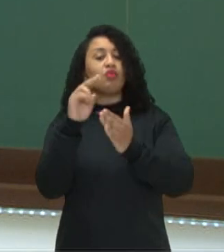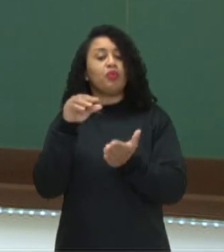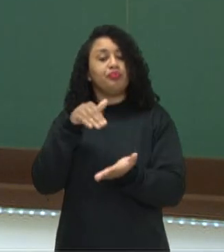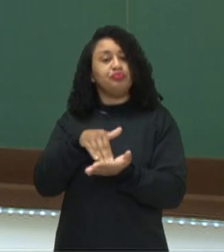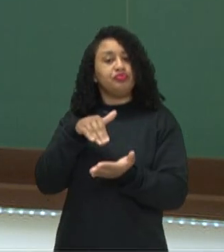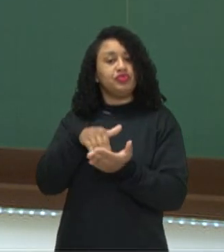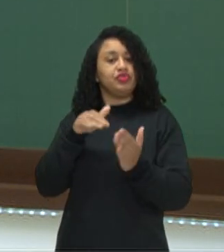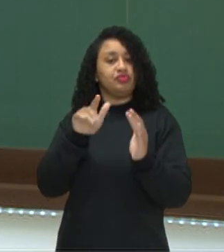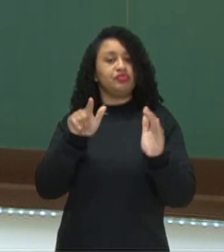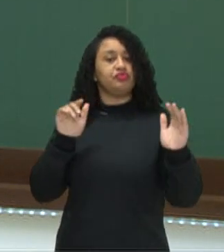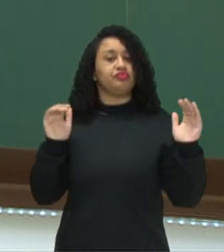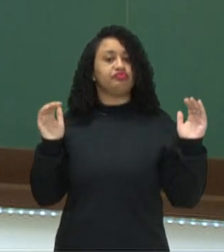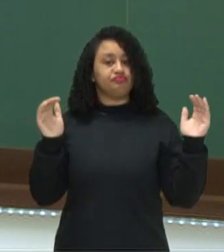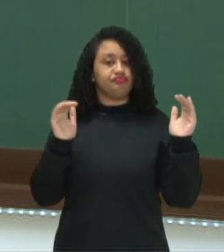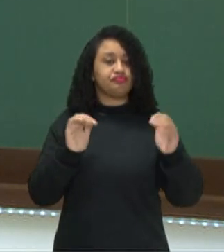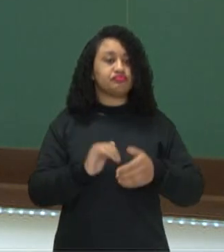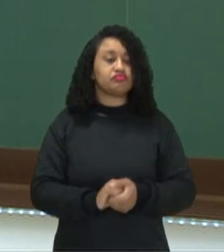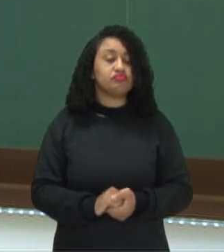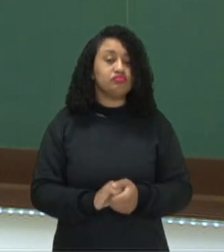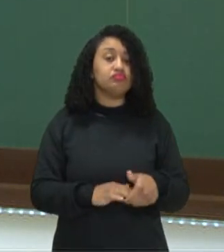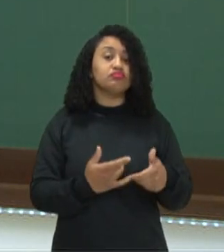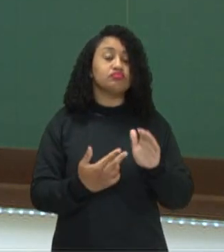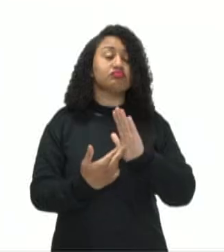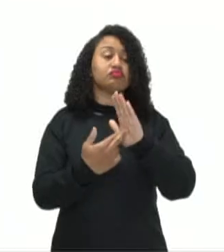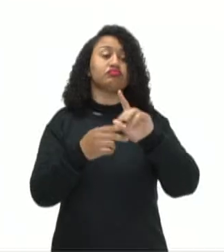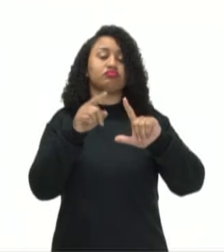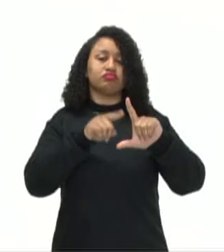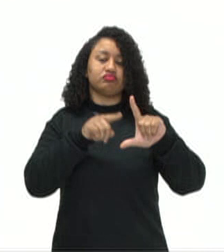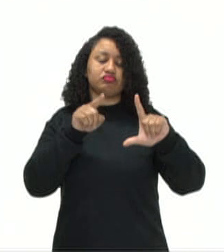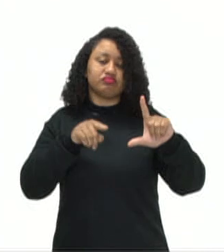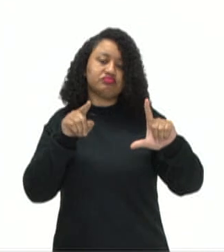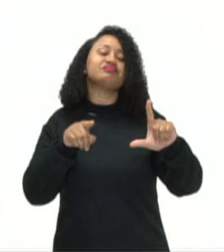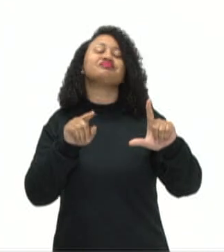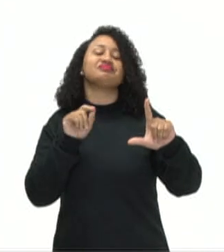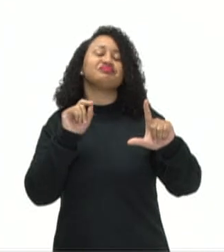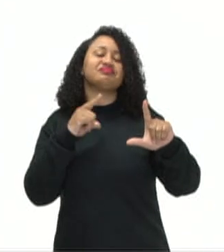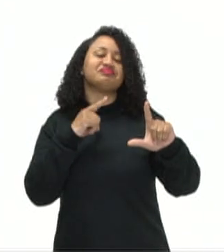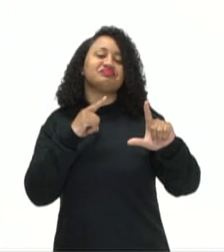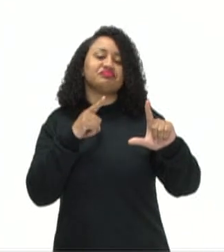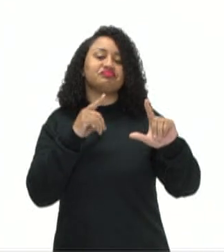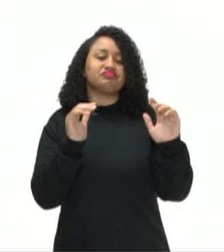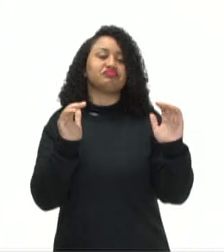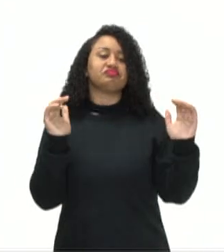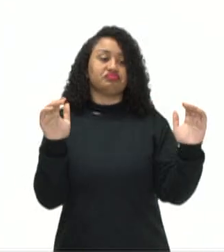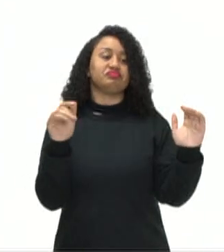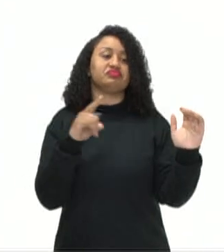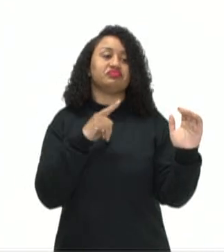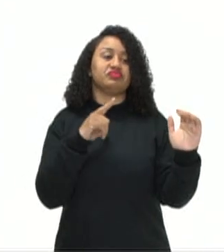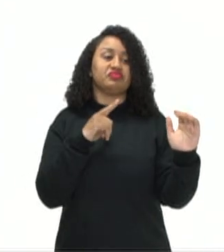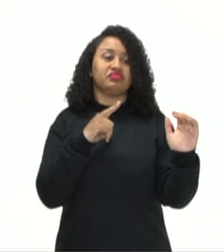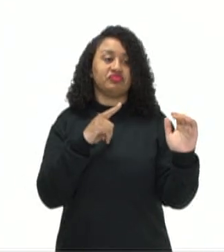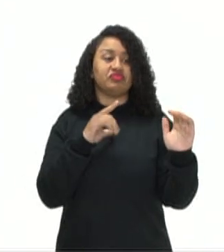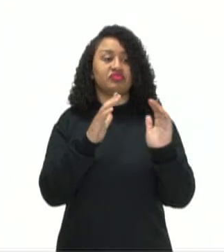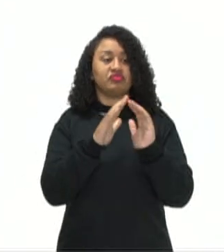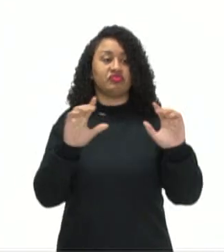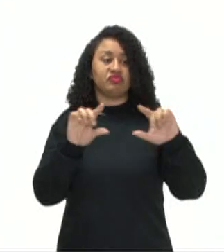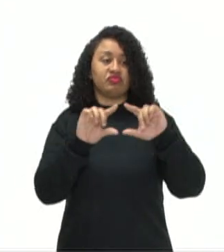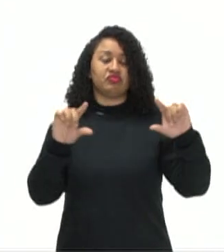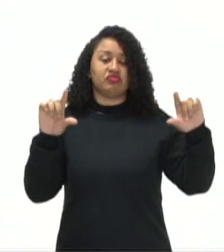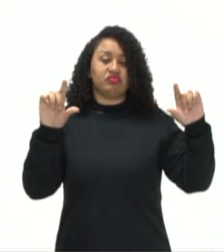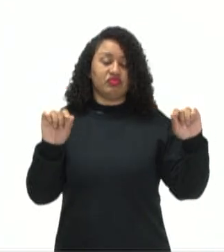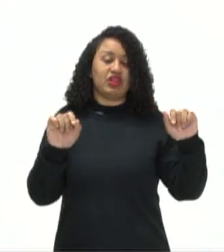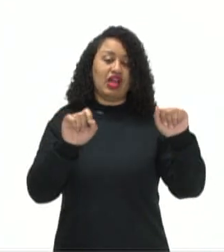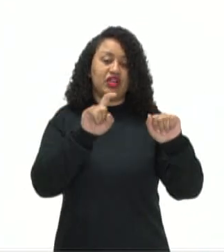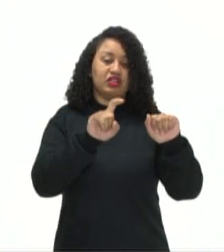função. A representação gráfica de uma função quadrática, que é dada por f de x igual a x